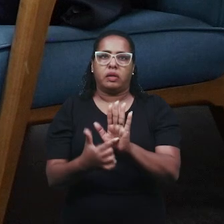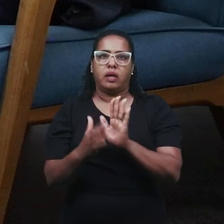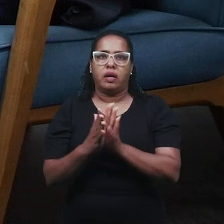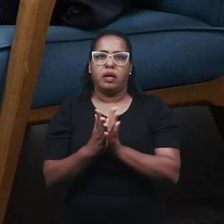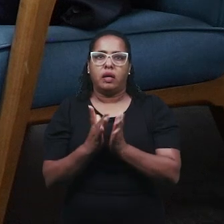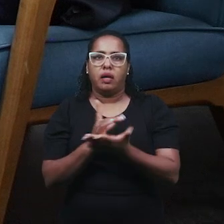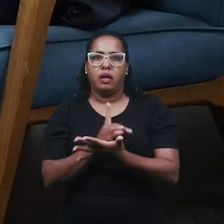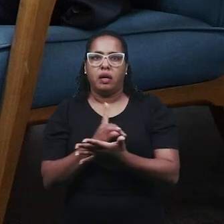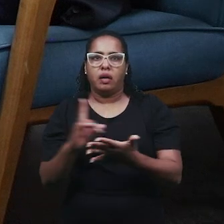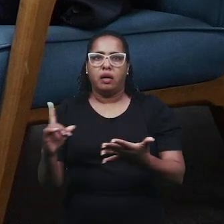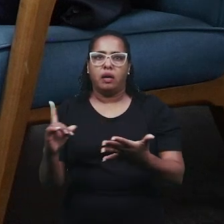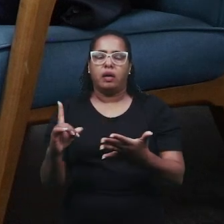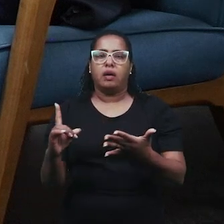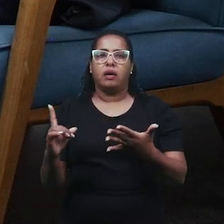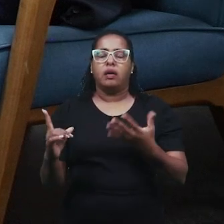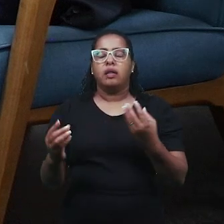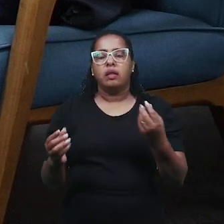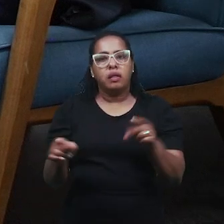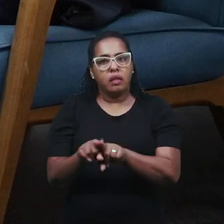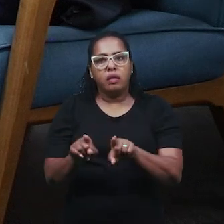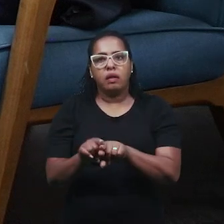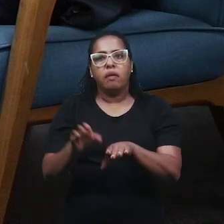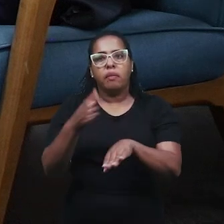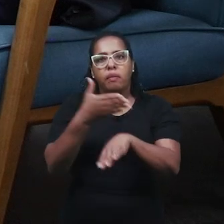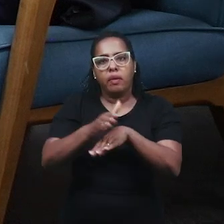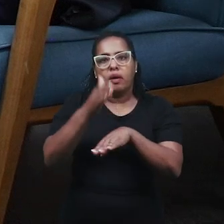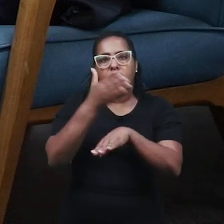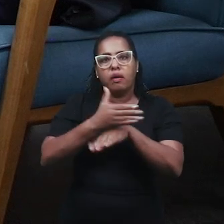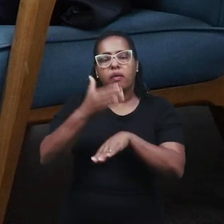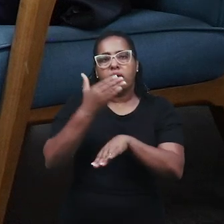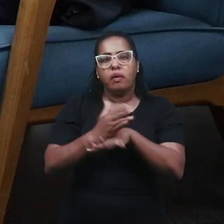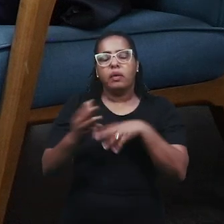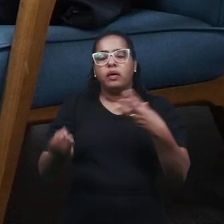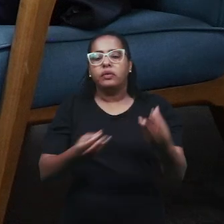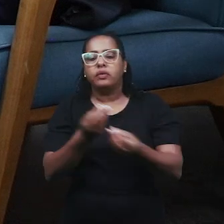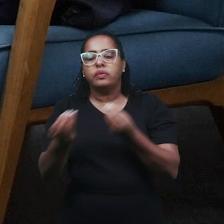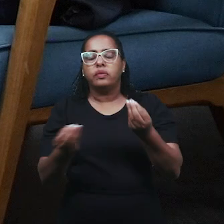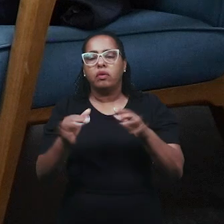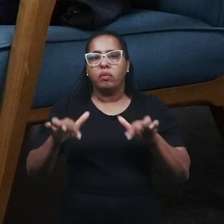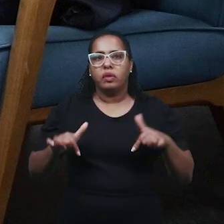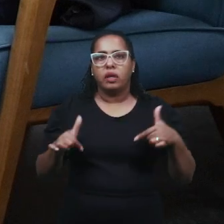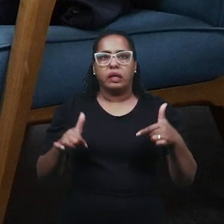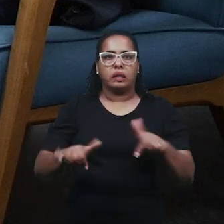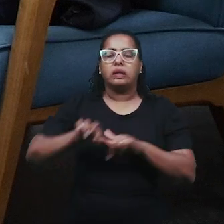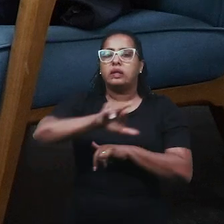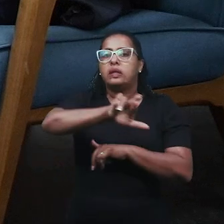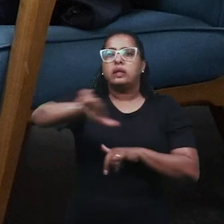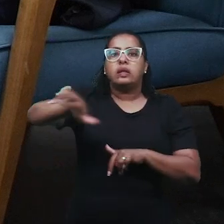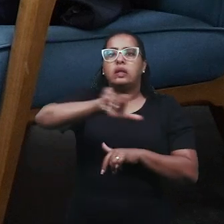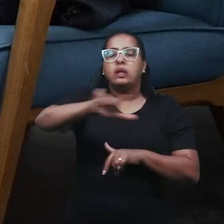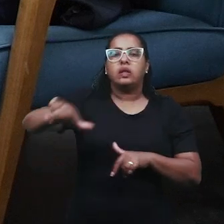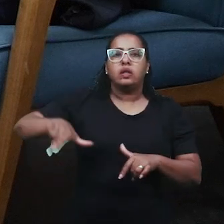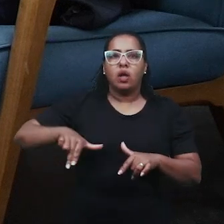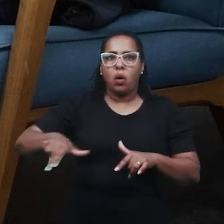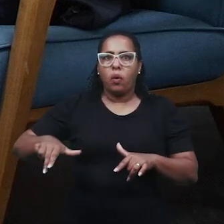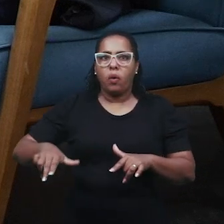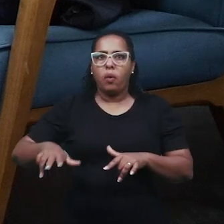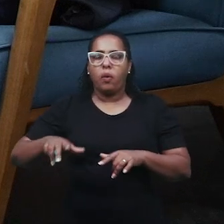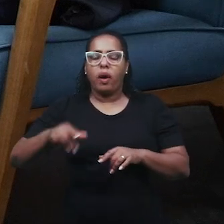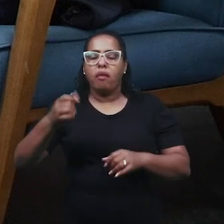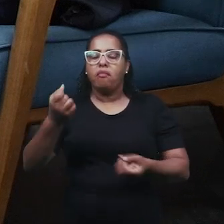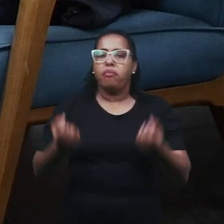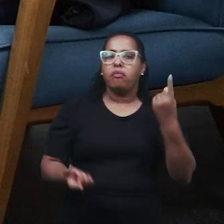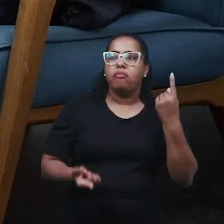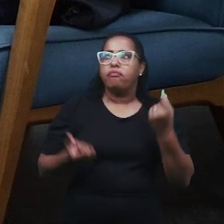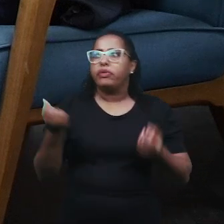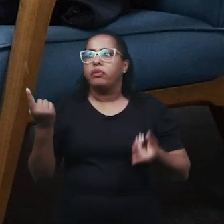também mostrar para eles como na prática isso está funcionando, não simplesmente esporadicamente,